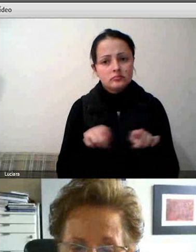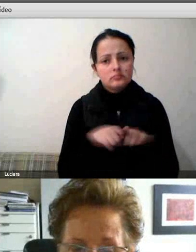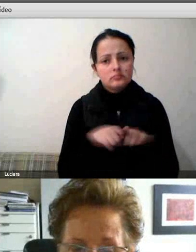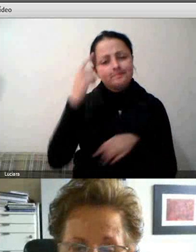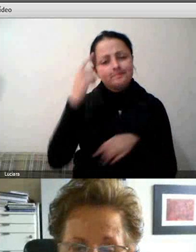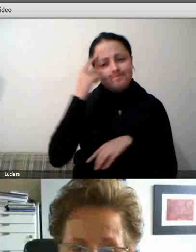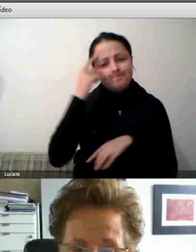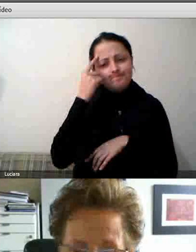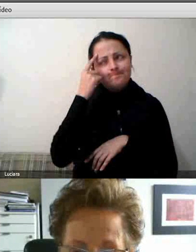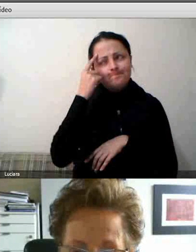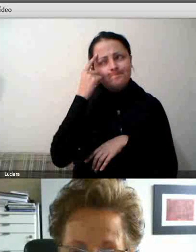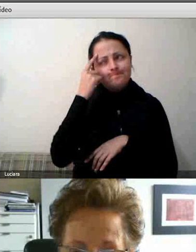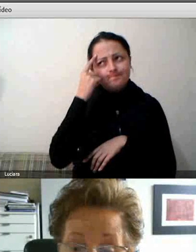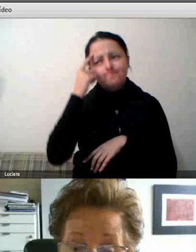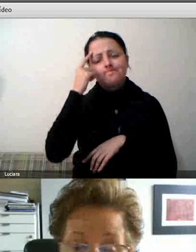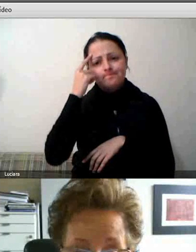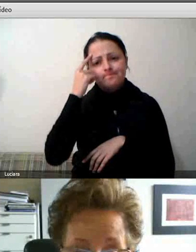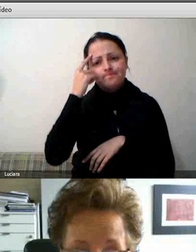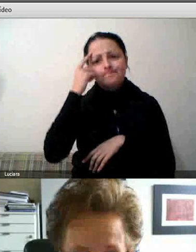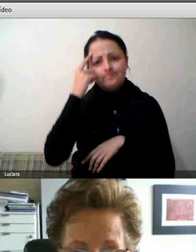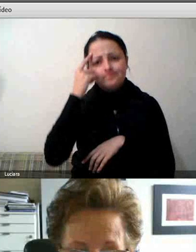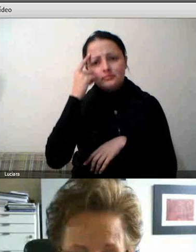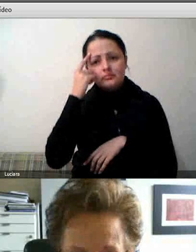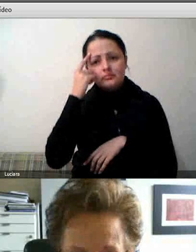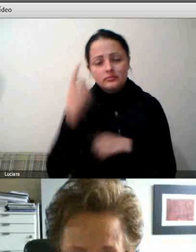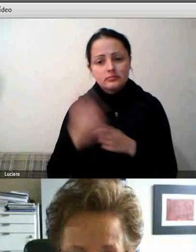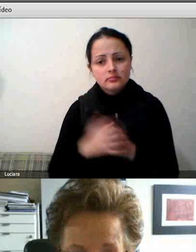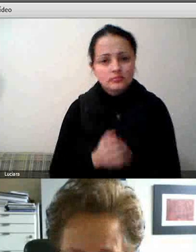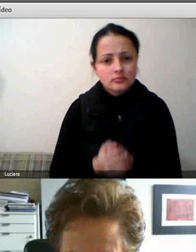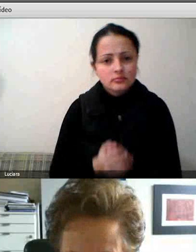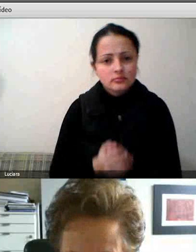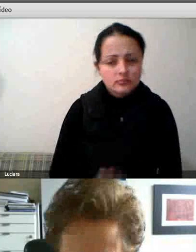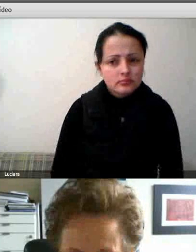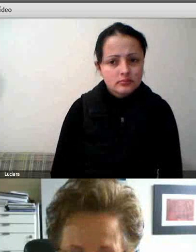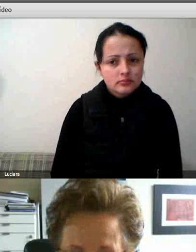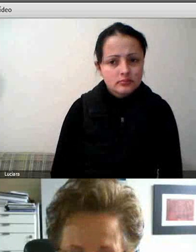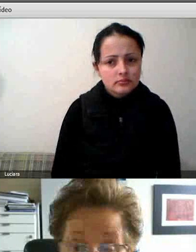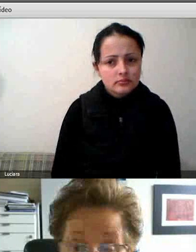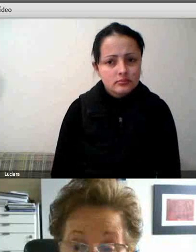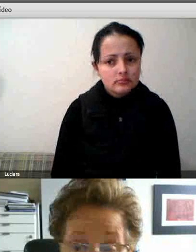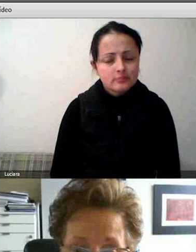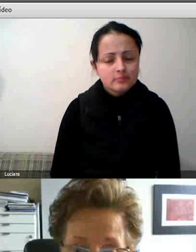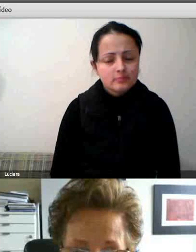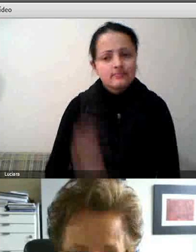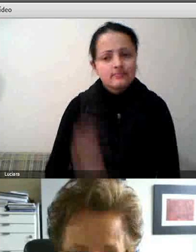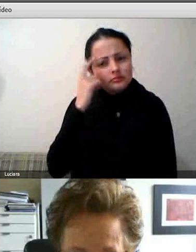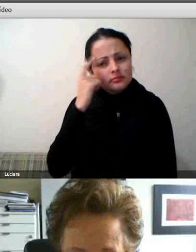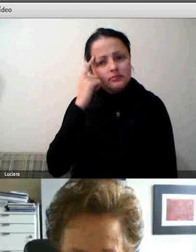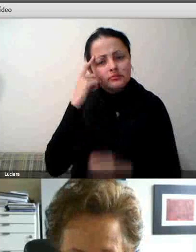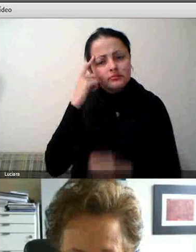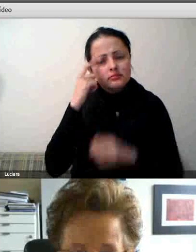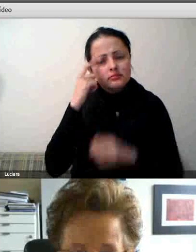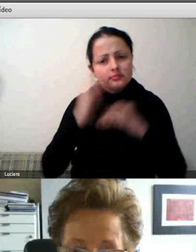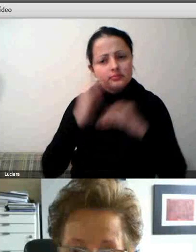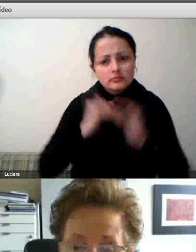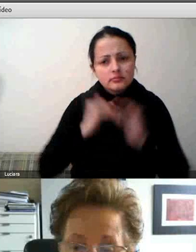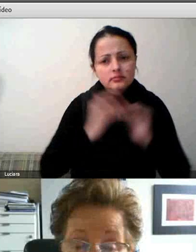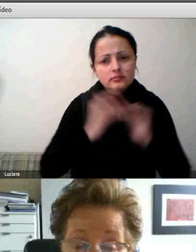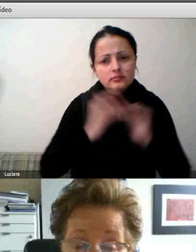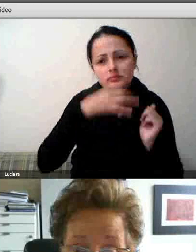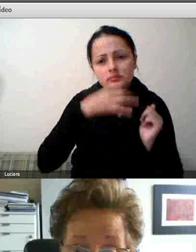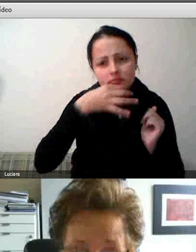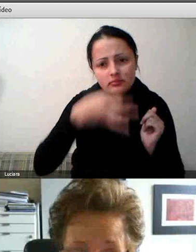condições apropriadas. Para que haja desenvolvimento da inteligência, desenvolvimento do pensamento humano,